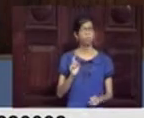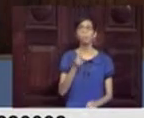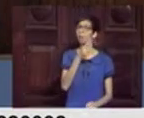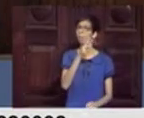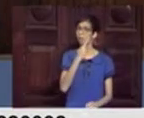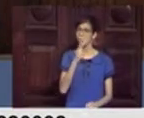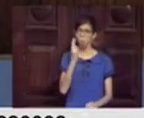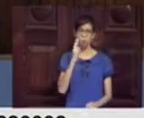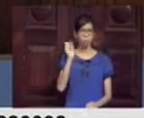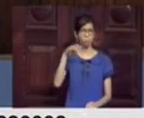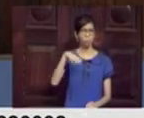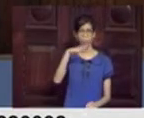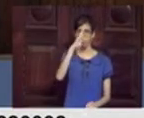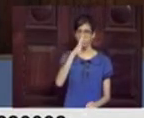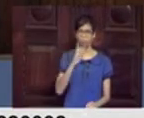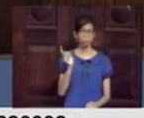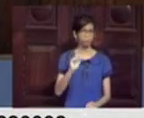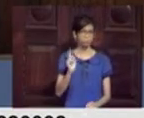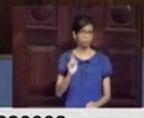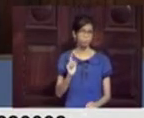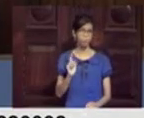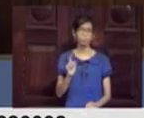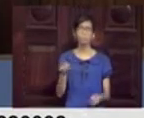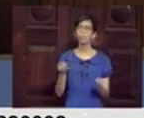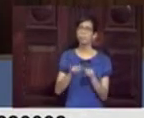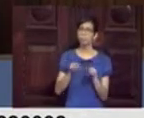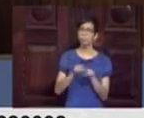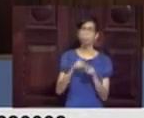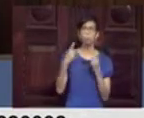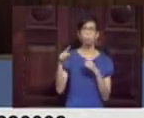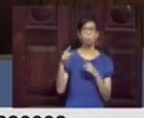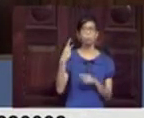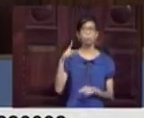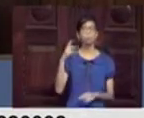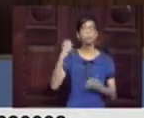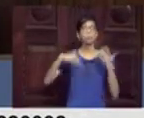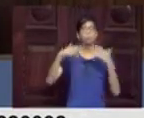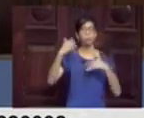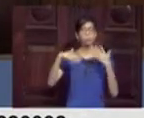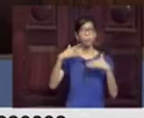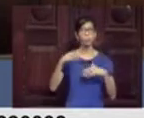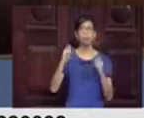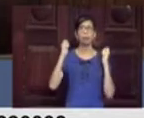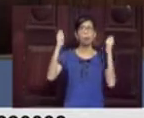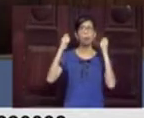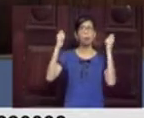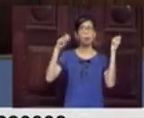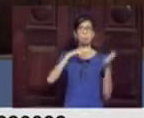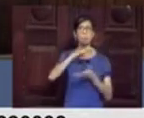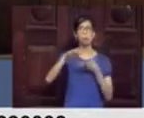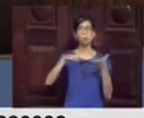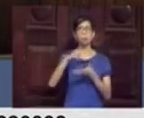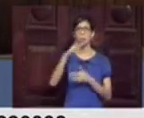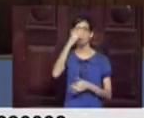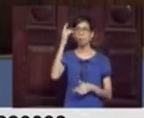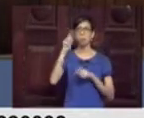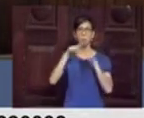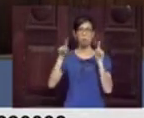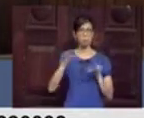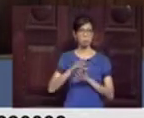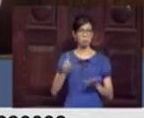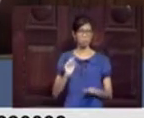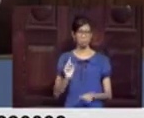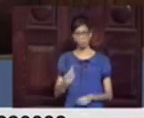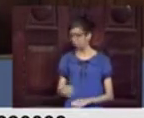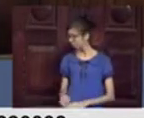só servidor. Então, como vir construir um discurso de que, mas o protesto tinha gente que não era servidor? Claro,